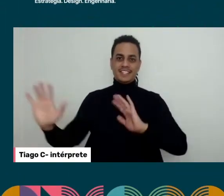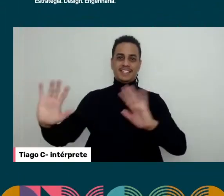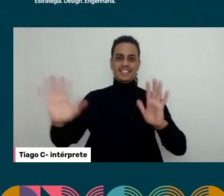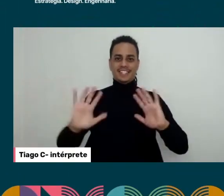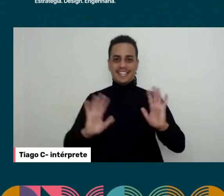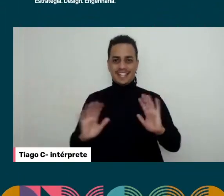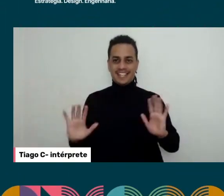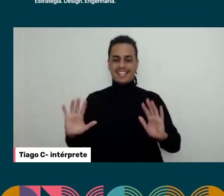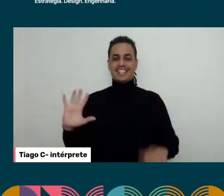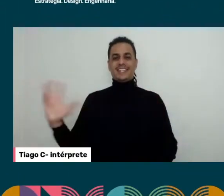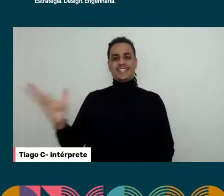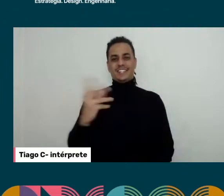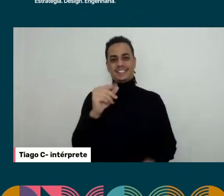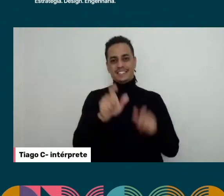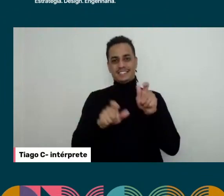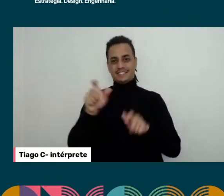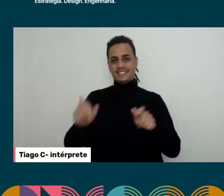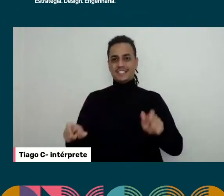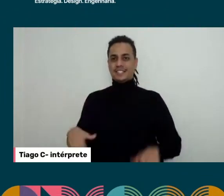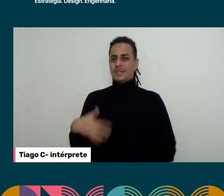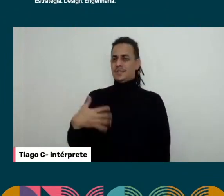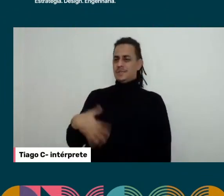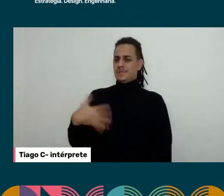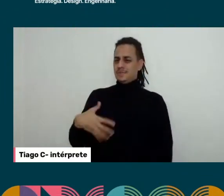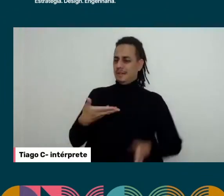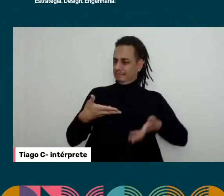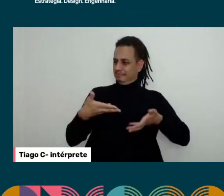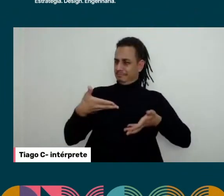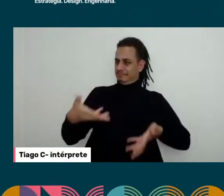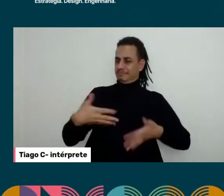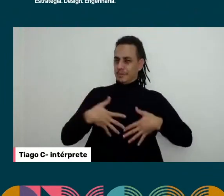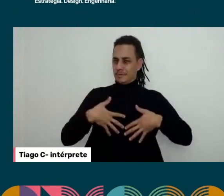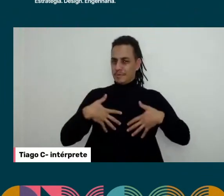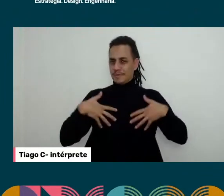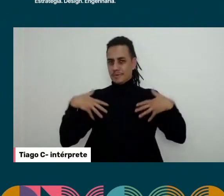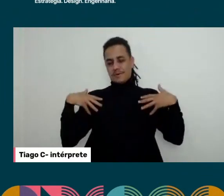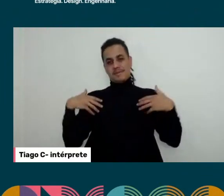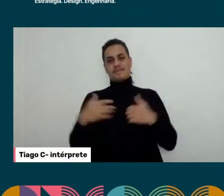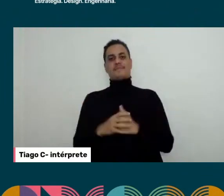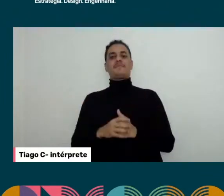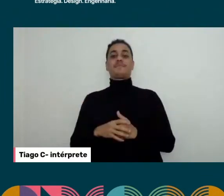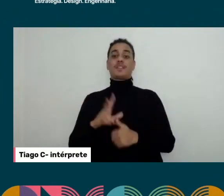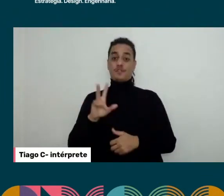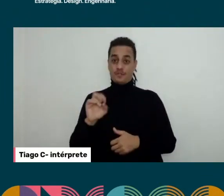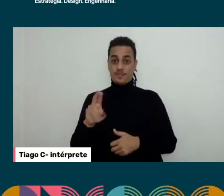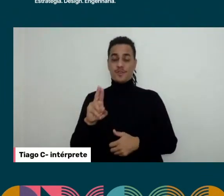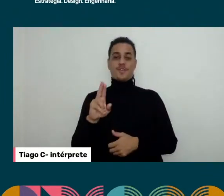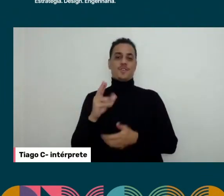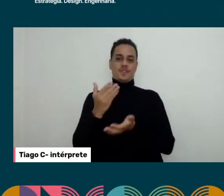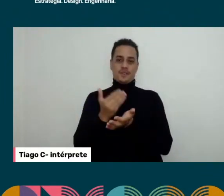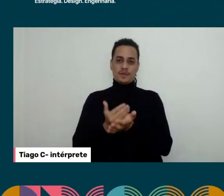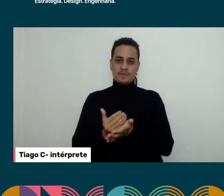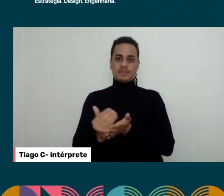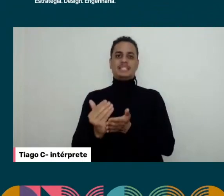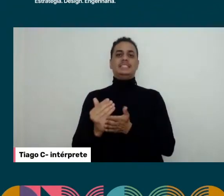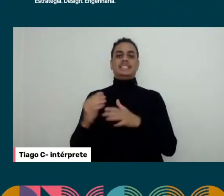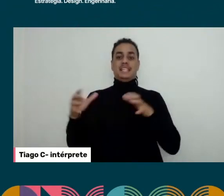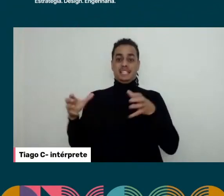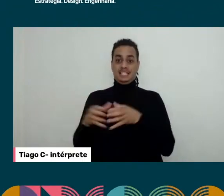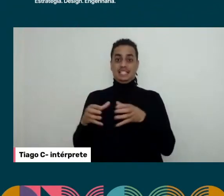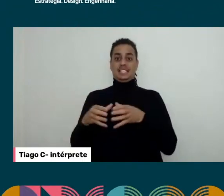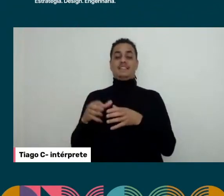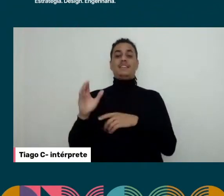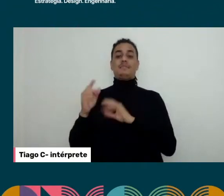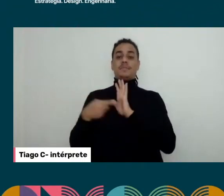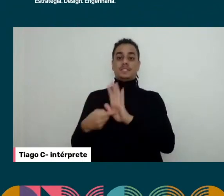Olá, olá a todas. Que apresentação de responsa. Eu vou começar aqui, o pessoal da produção, vou começar aqui com o